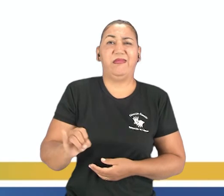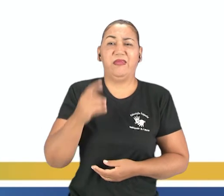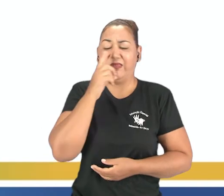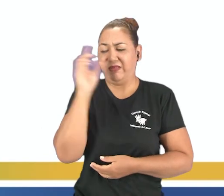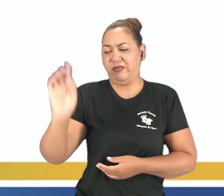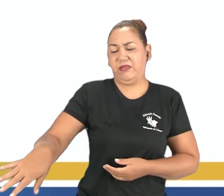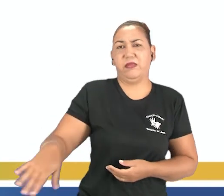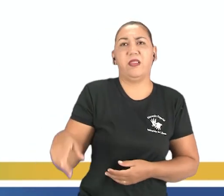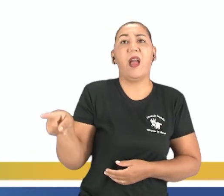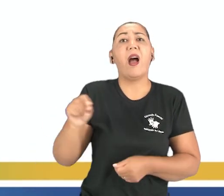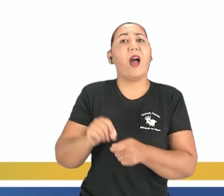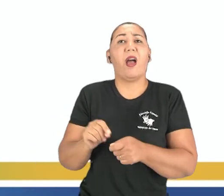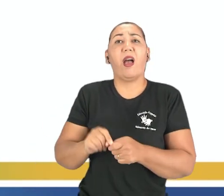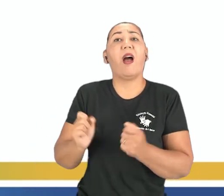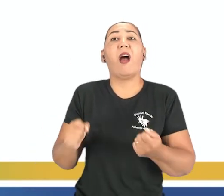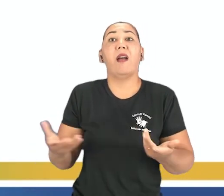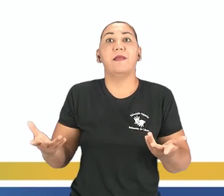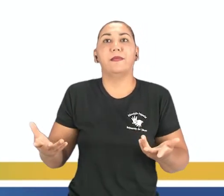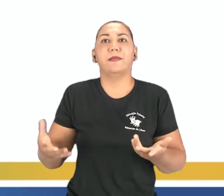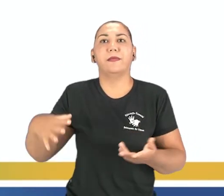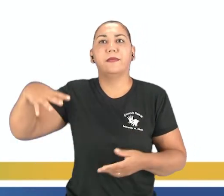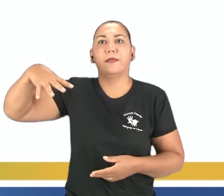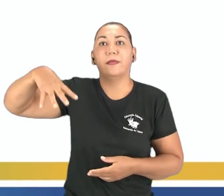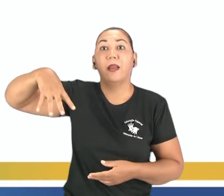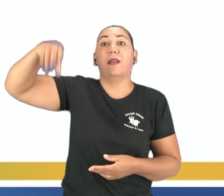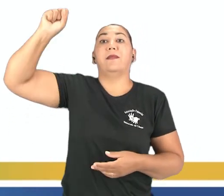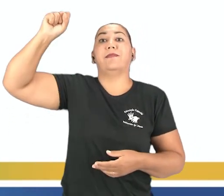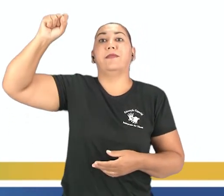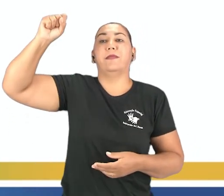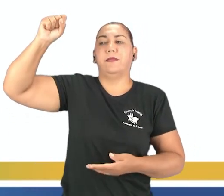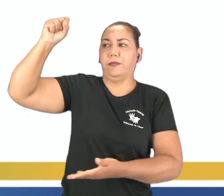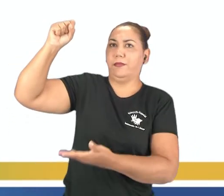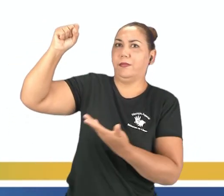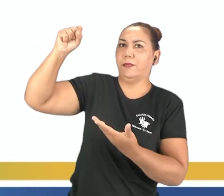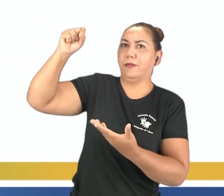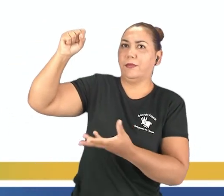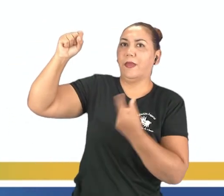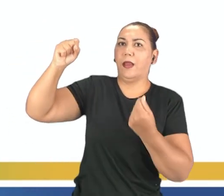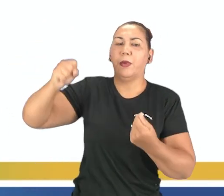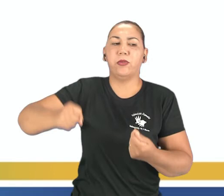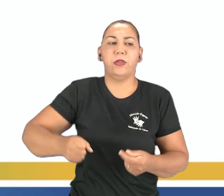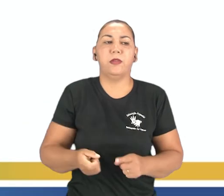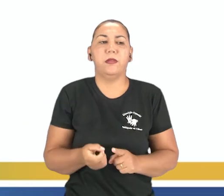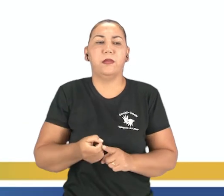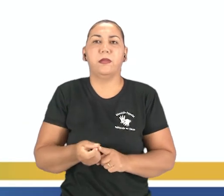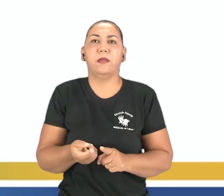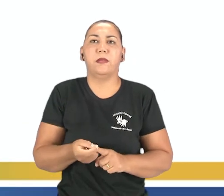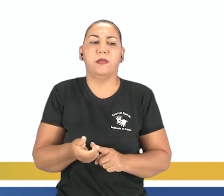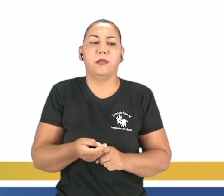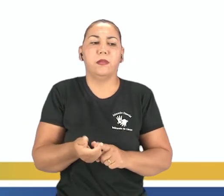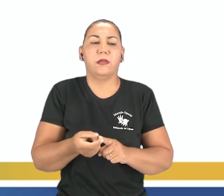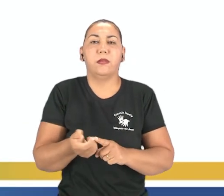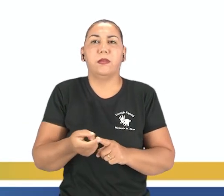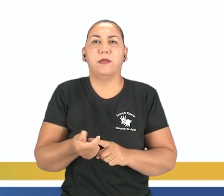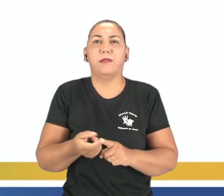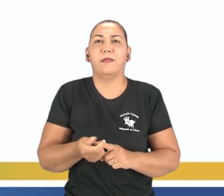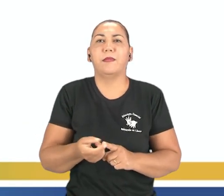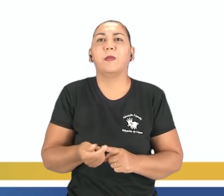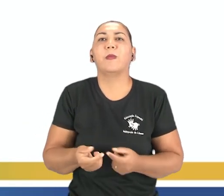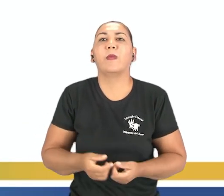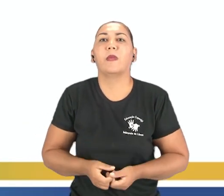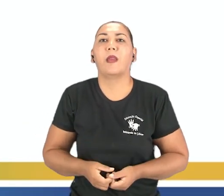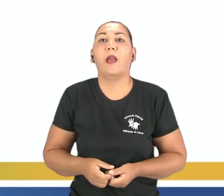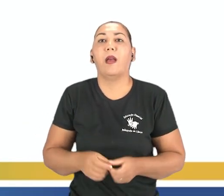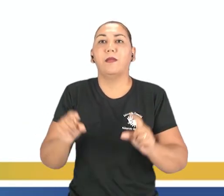pode fazer? Ele apagou a luz, gente. E o H diz, me passa o amendoim, por favor? A questão faz um recorte. Na oração